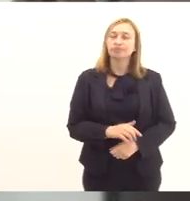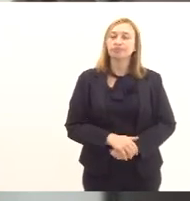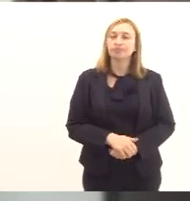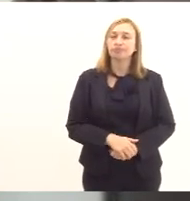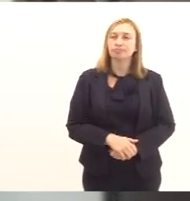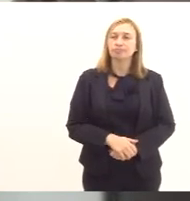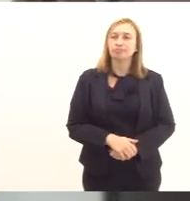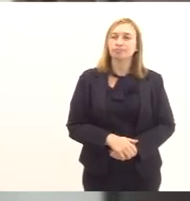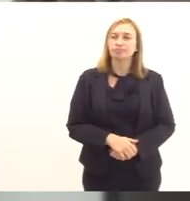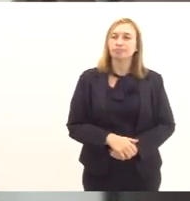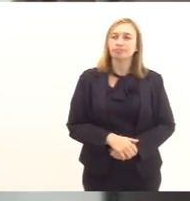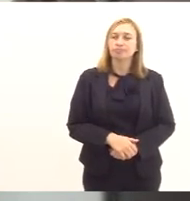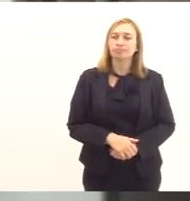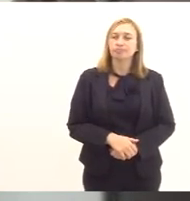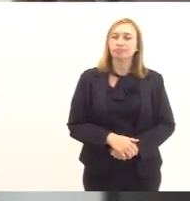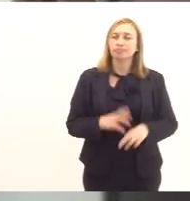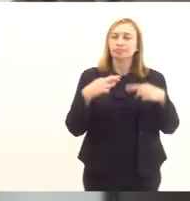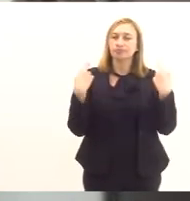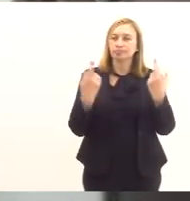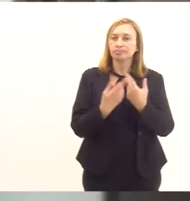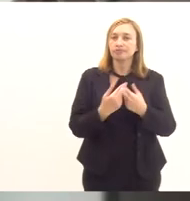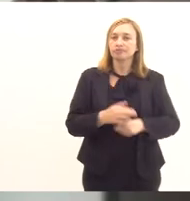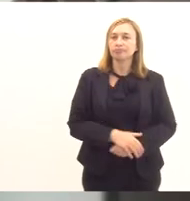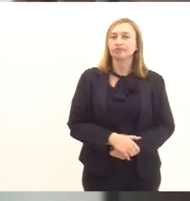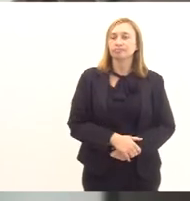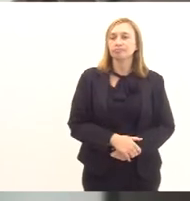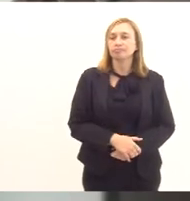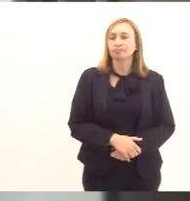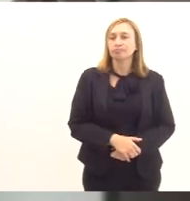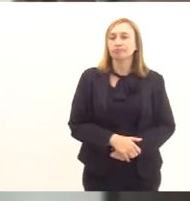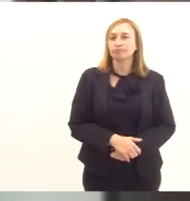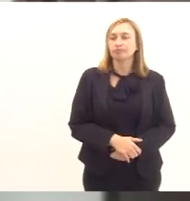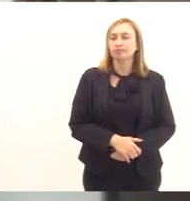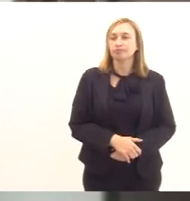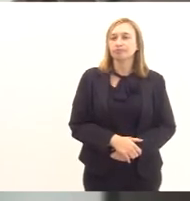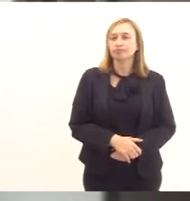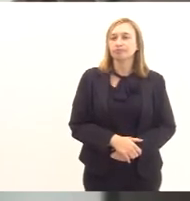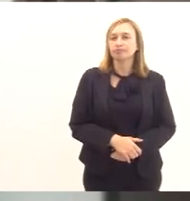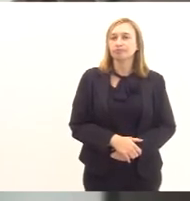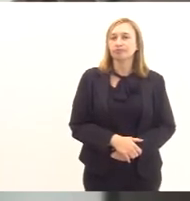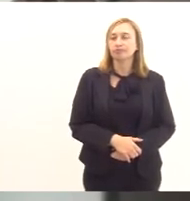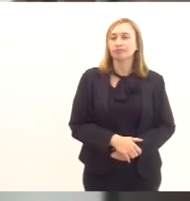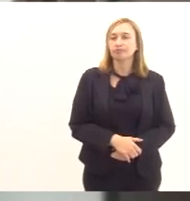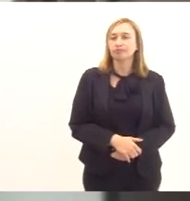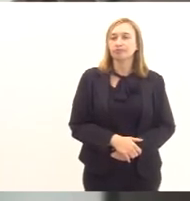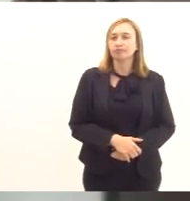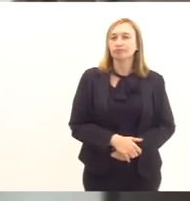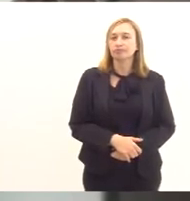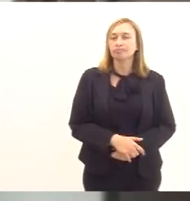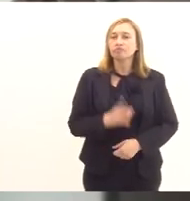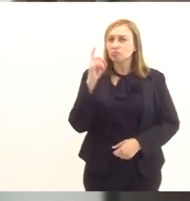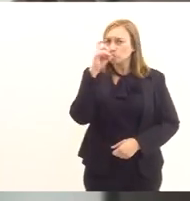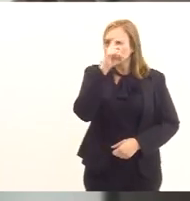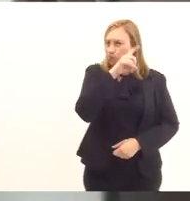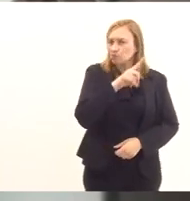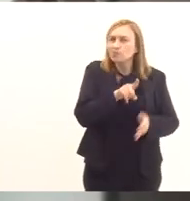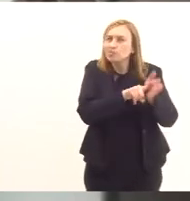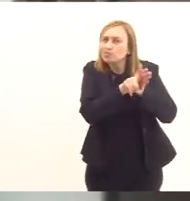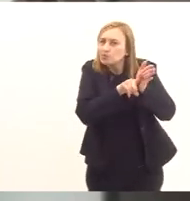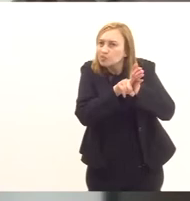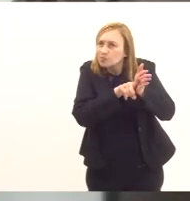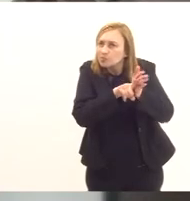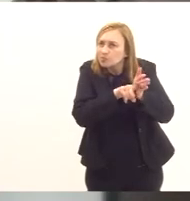na audiência é porque em função dessa dessa nossa dificuldade de